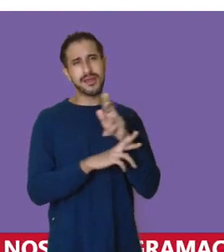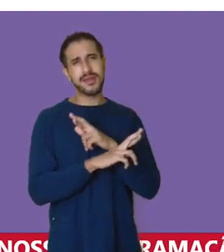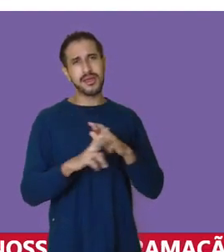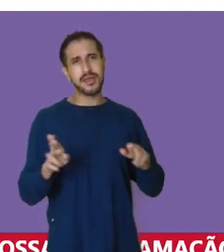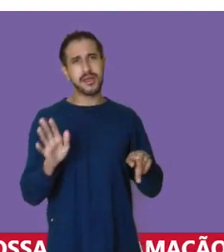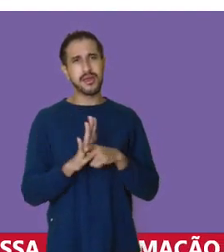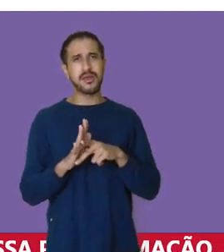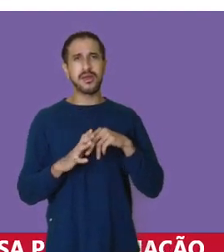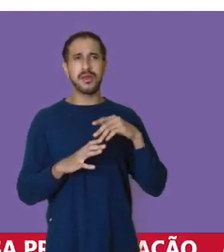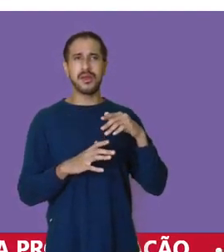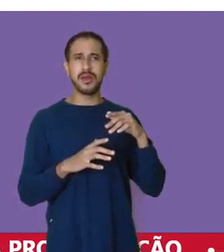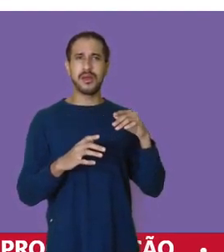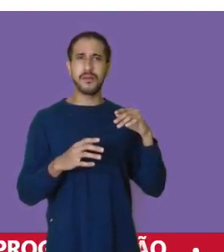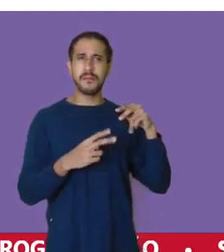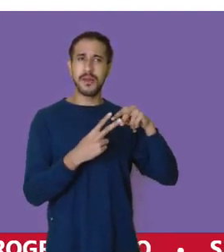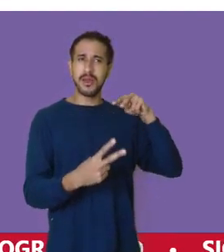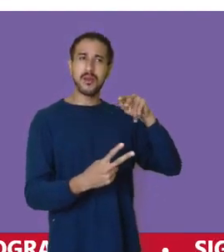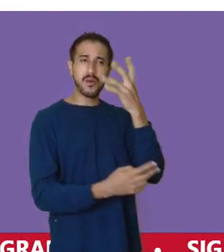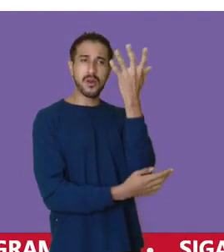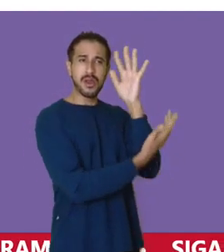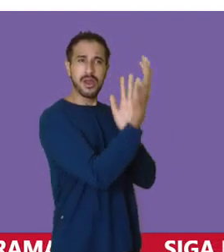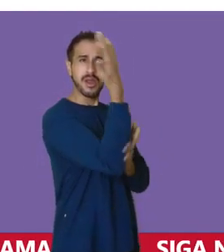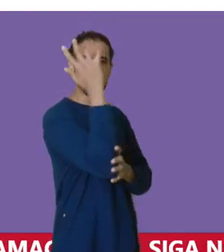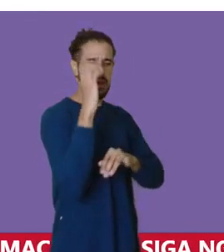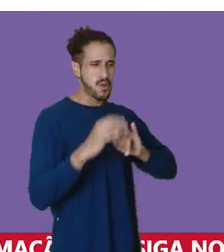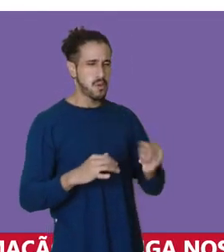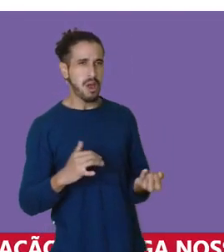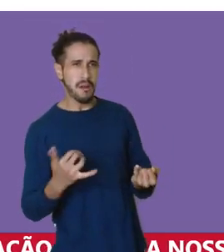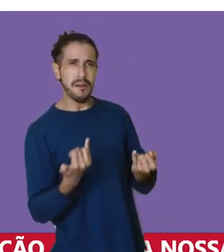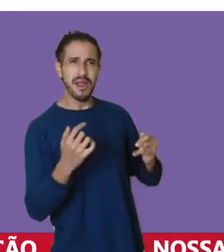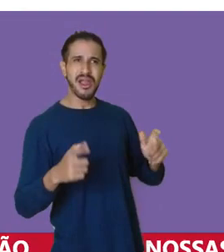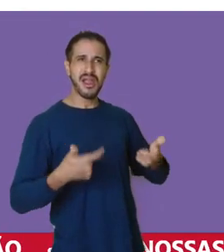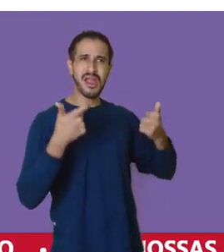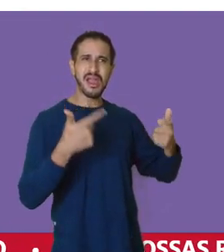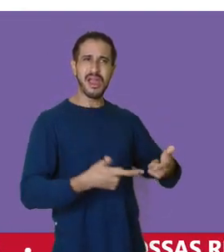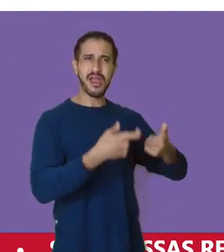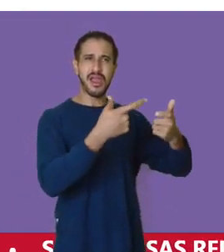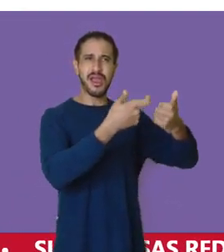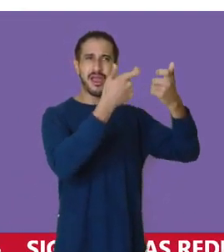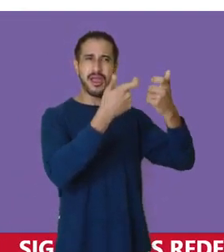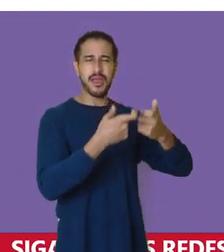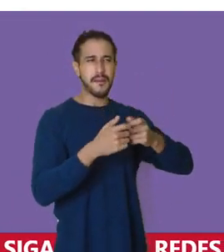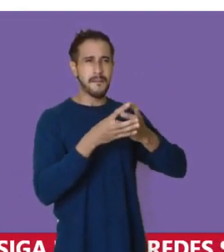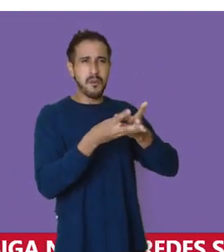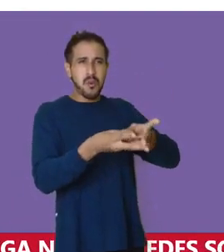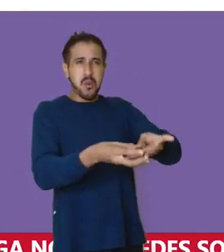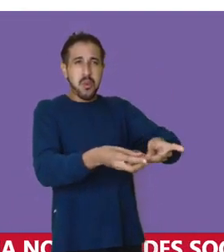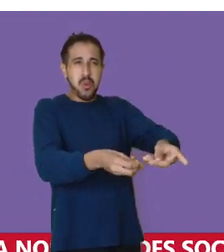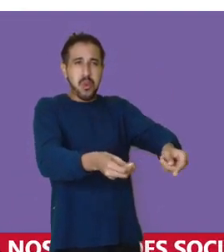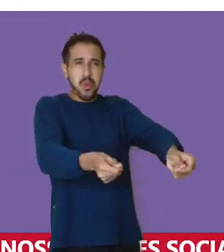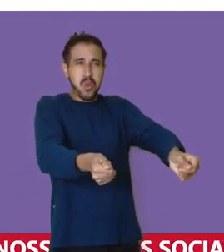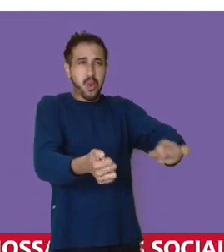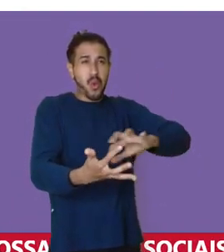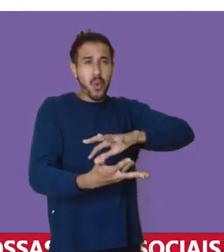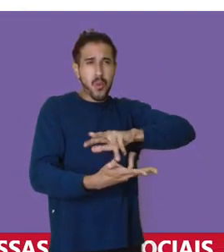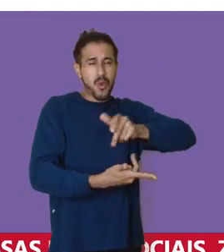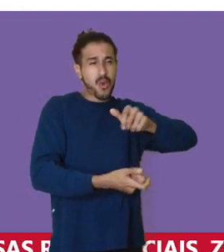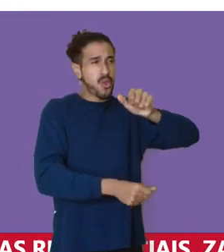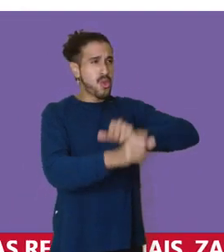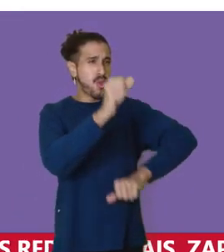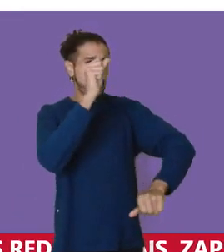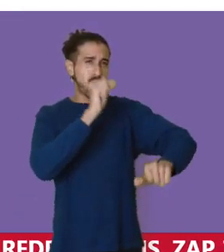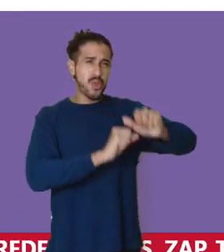com a lógica do meio ambiente, essa lógica exploratória, essa lógica de guerra, essa lógica que tem devastado o planeta com as mudanças